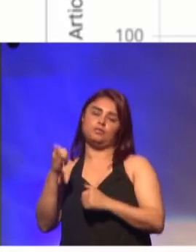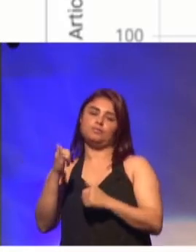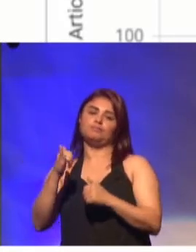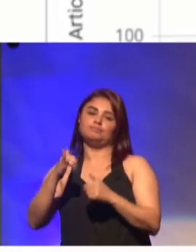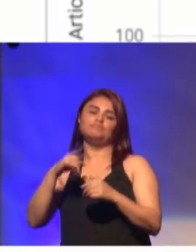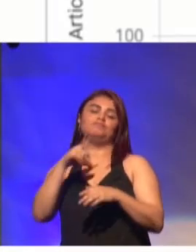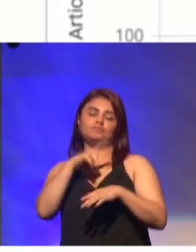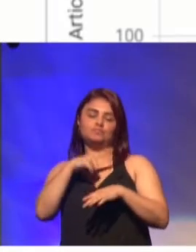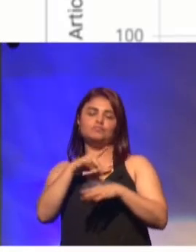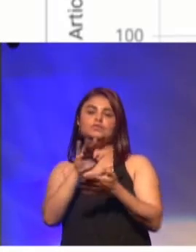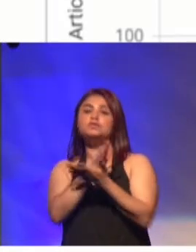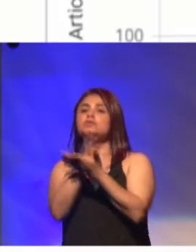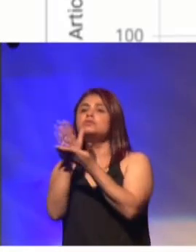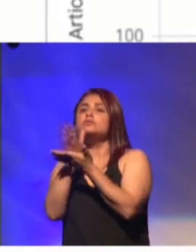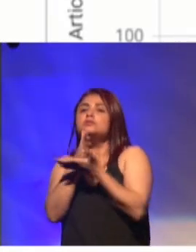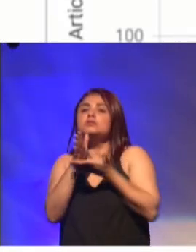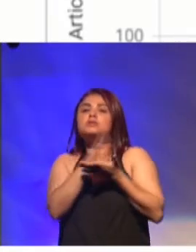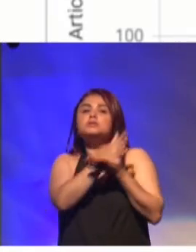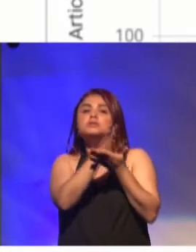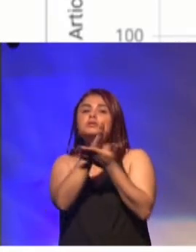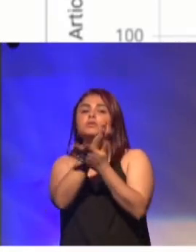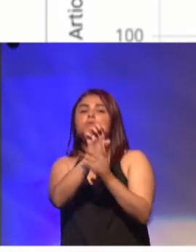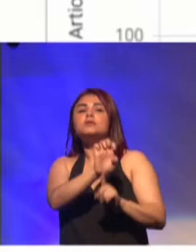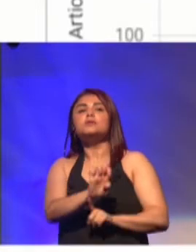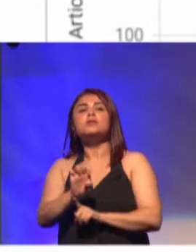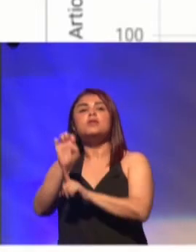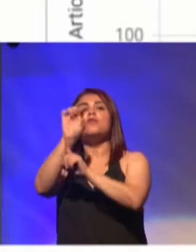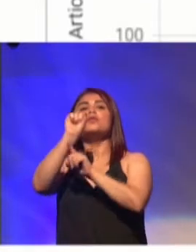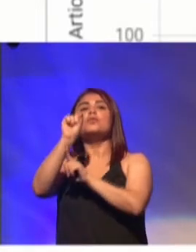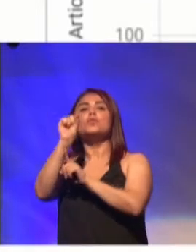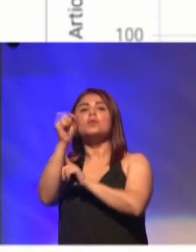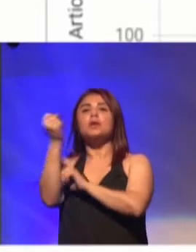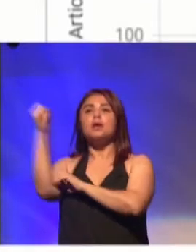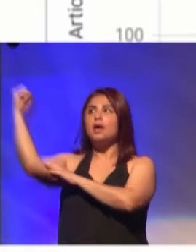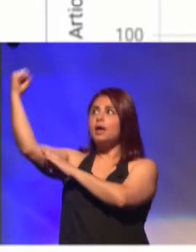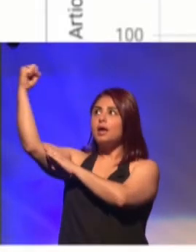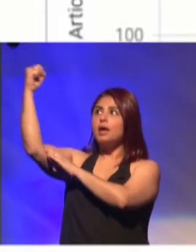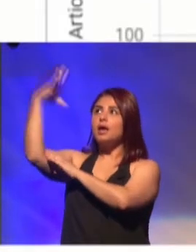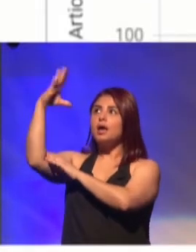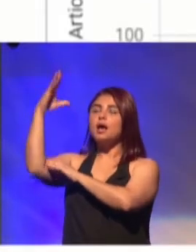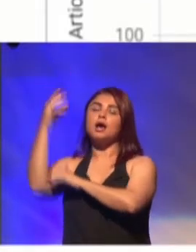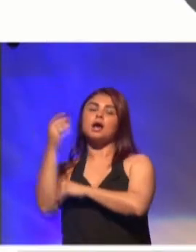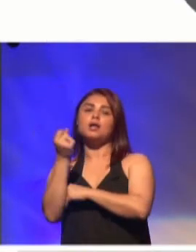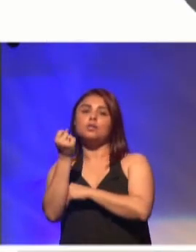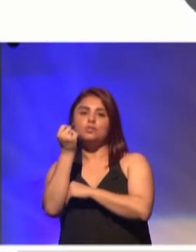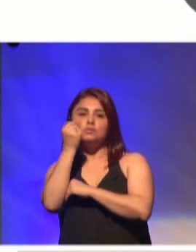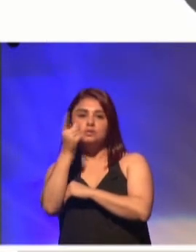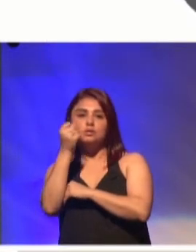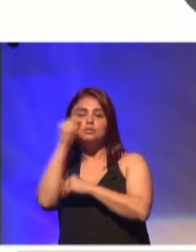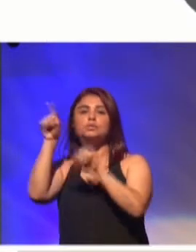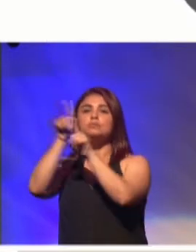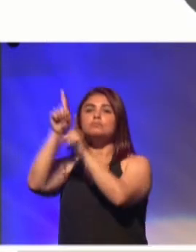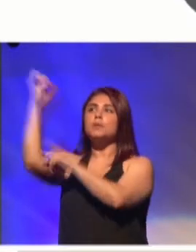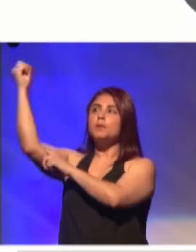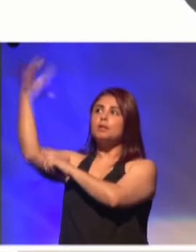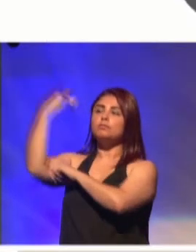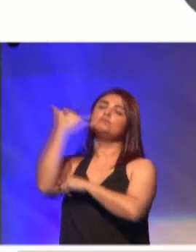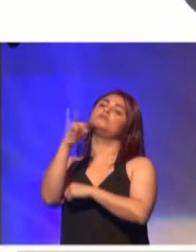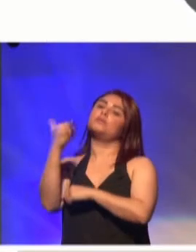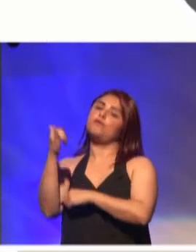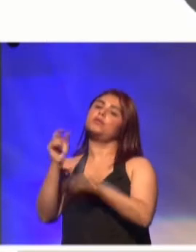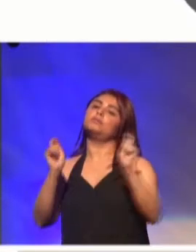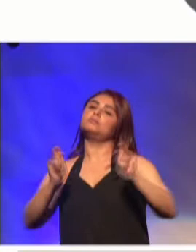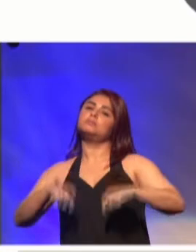existem algumas evidências de que a luz verde e a luz azul também possam funcionar. Como,